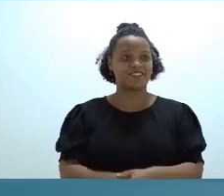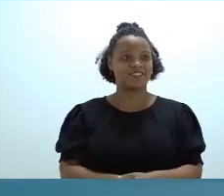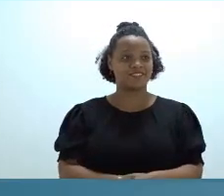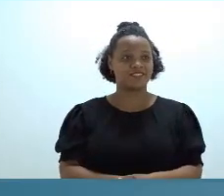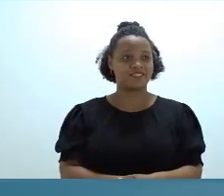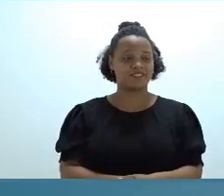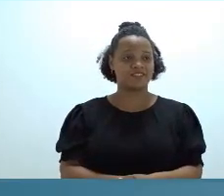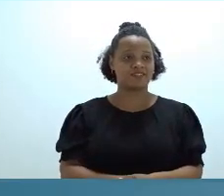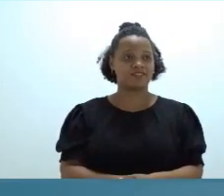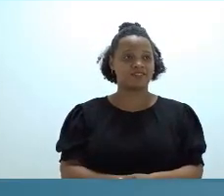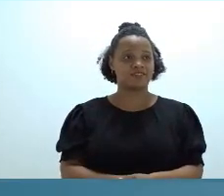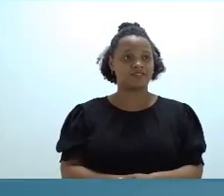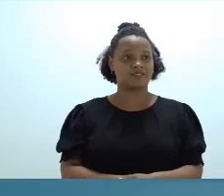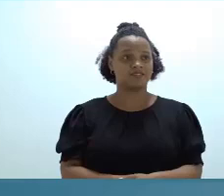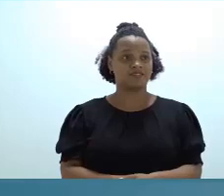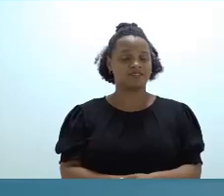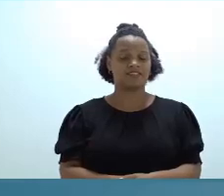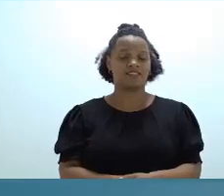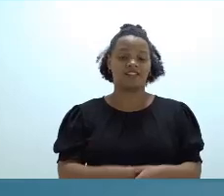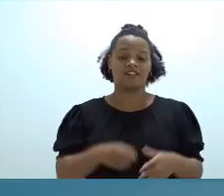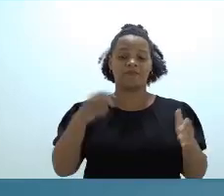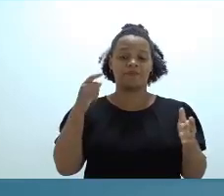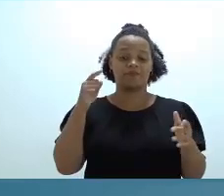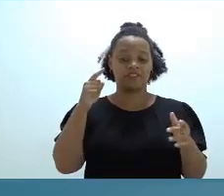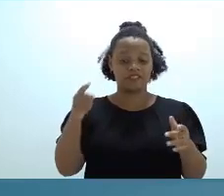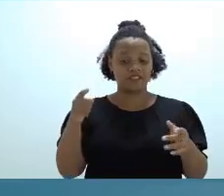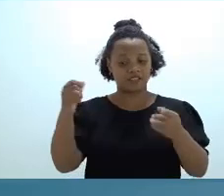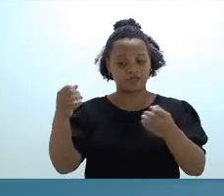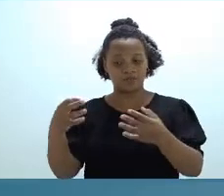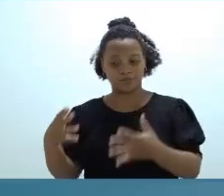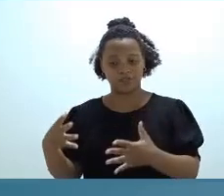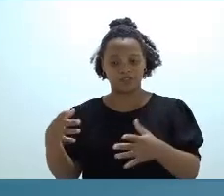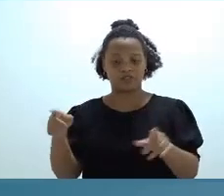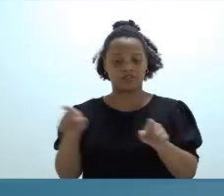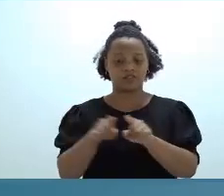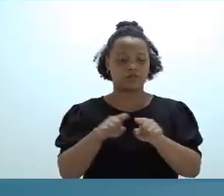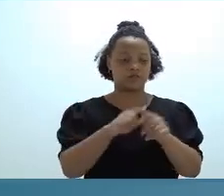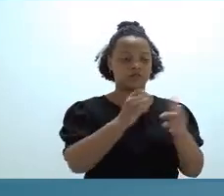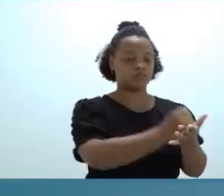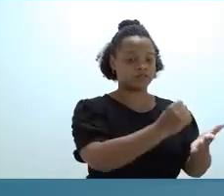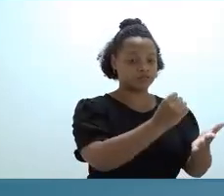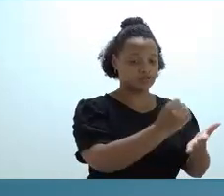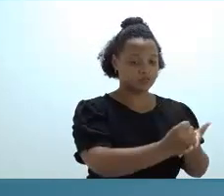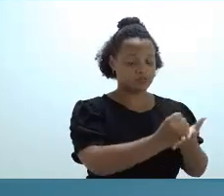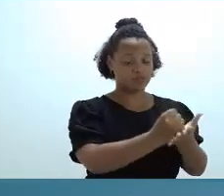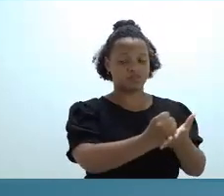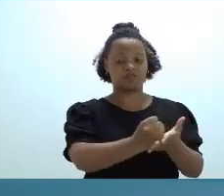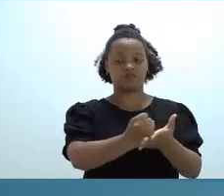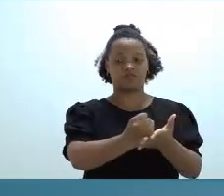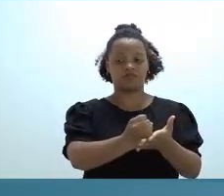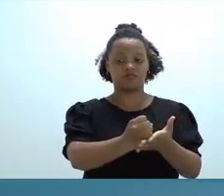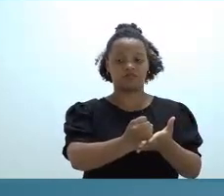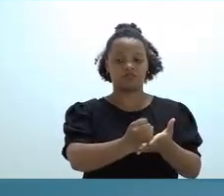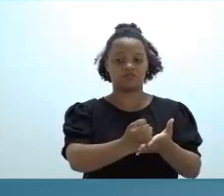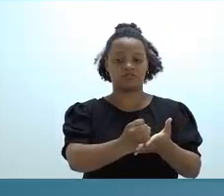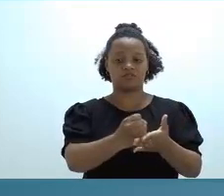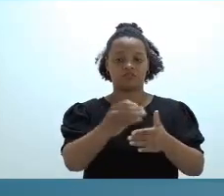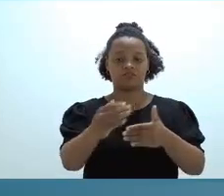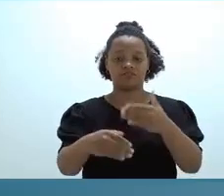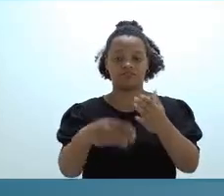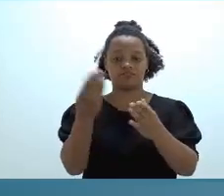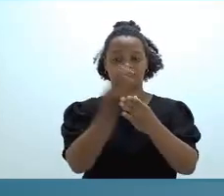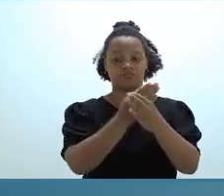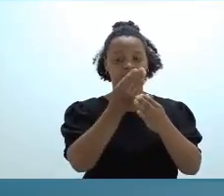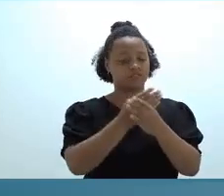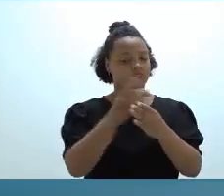que não cabe. Tanto a retratação quanto a certidão está lá e não é essa certidão aqui do trânsito julgado da